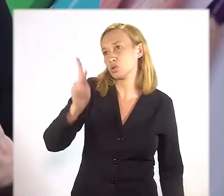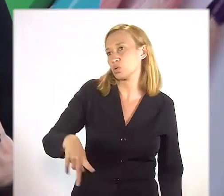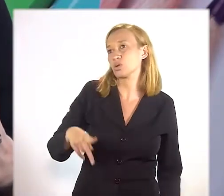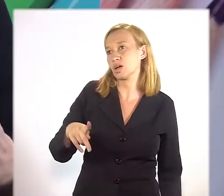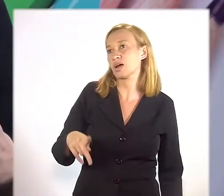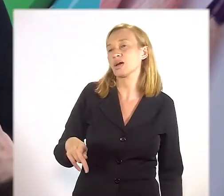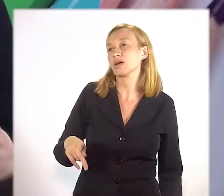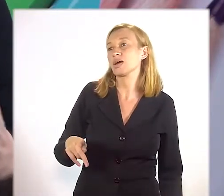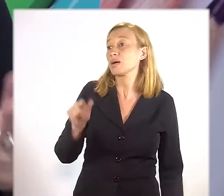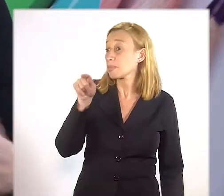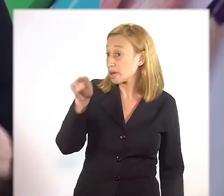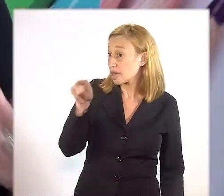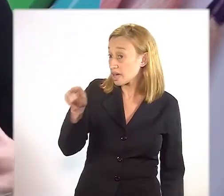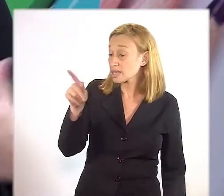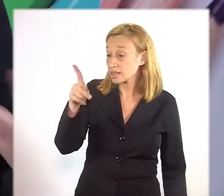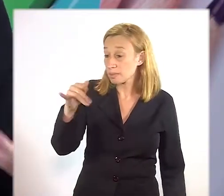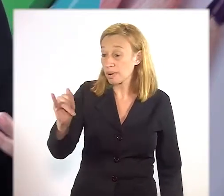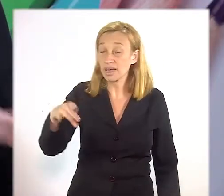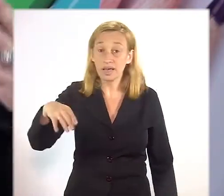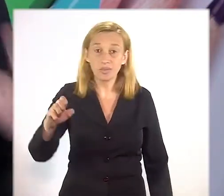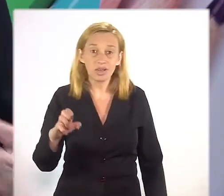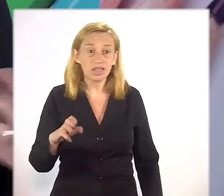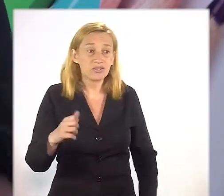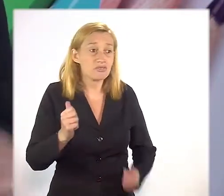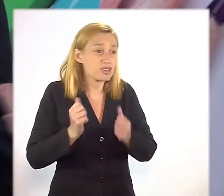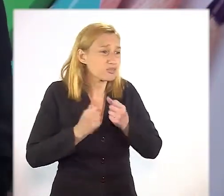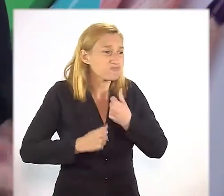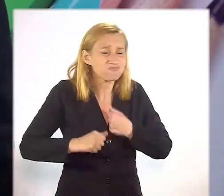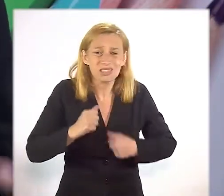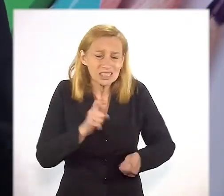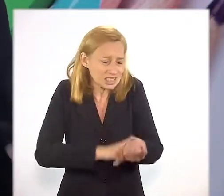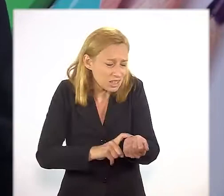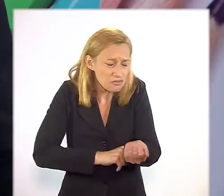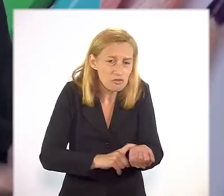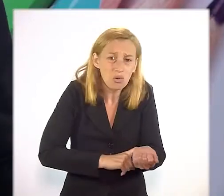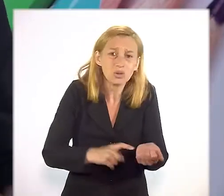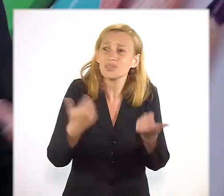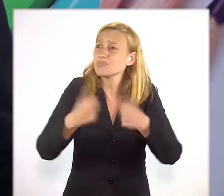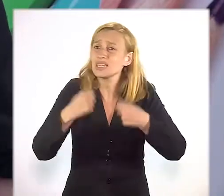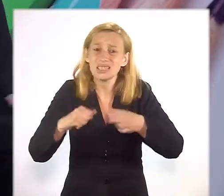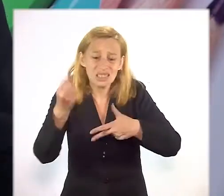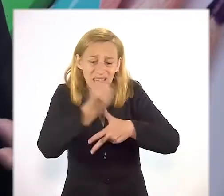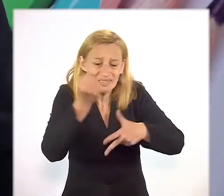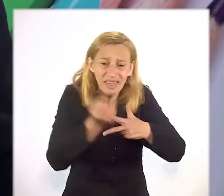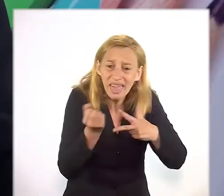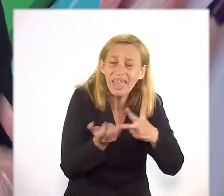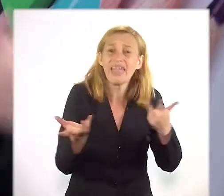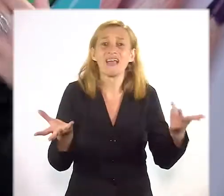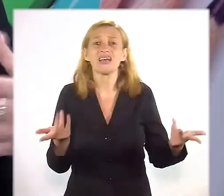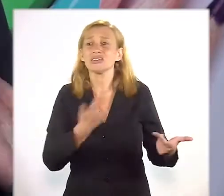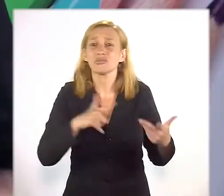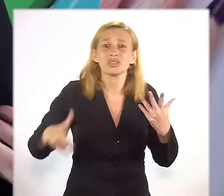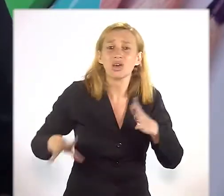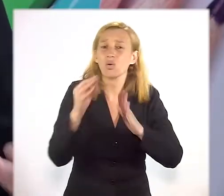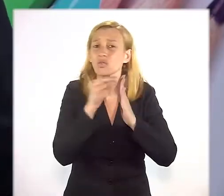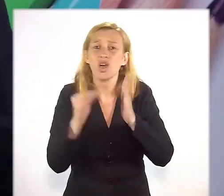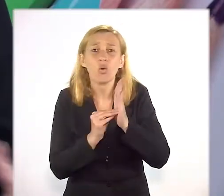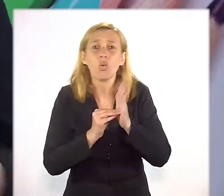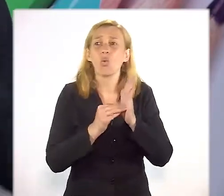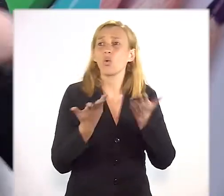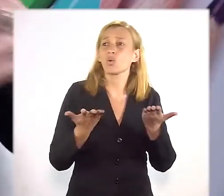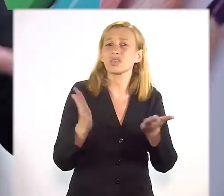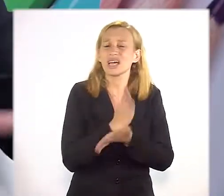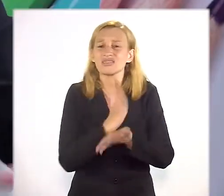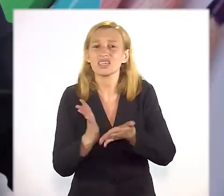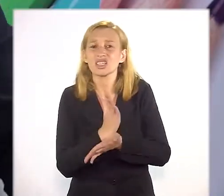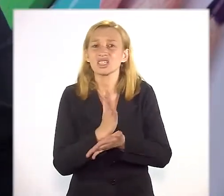que o professor dá para essa angústia? Porque os pais ficam muito angustiados. Não, porque o Enem, porque não está passando conteúdo, de repente